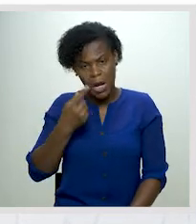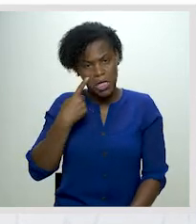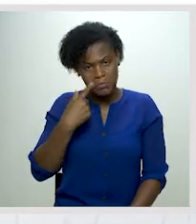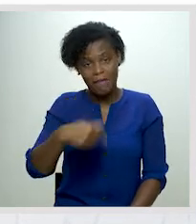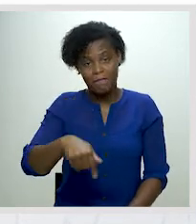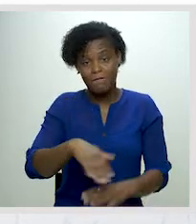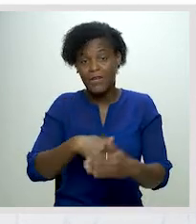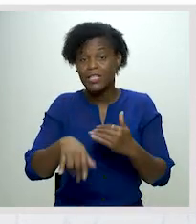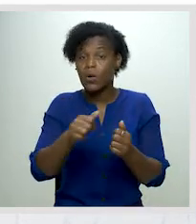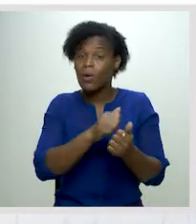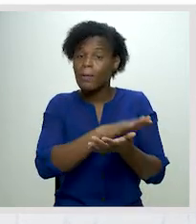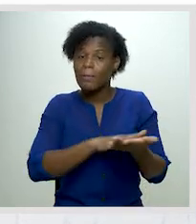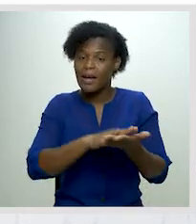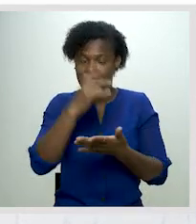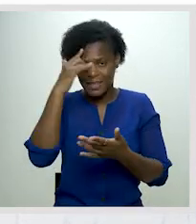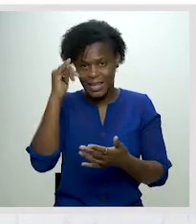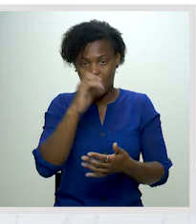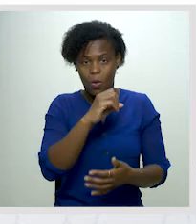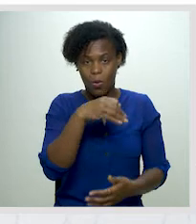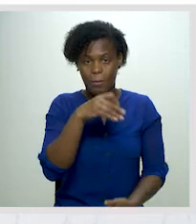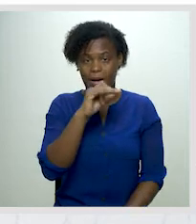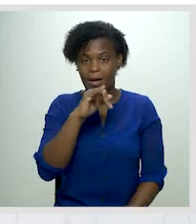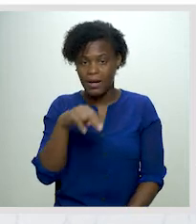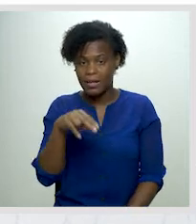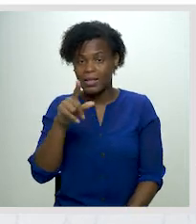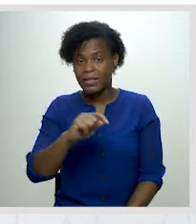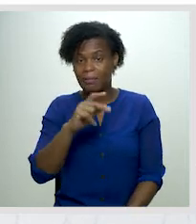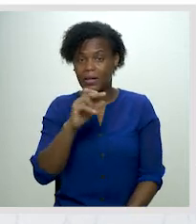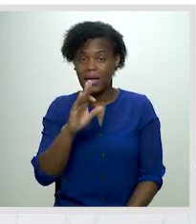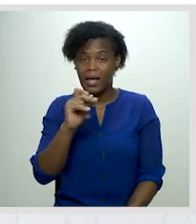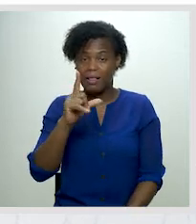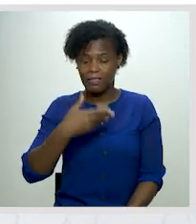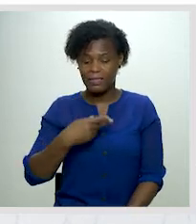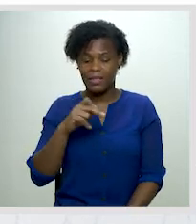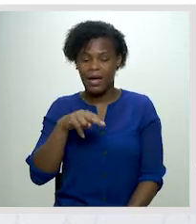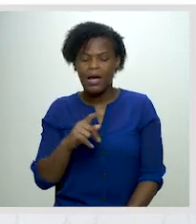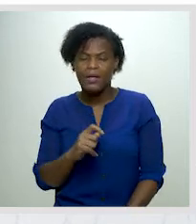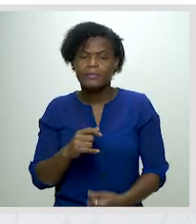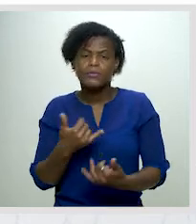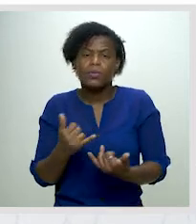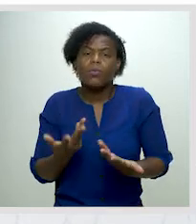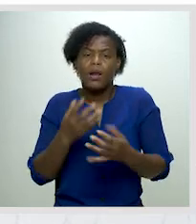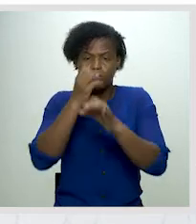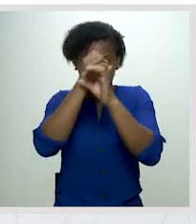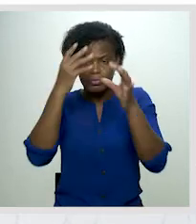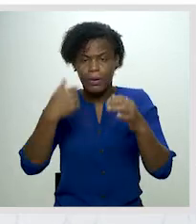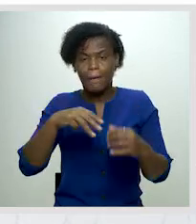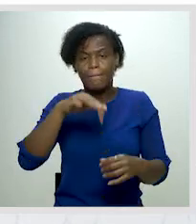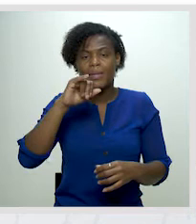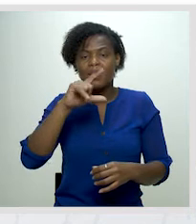experimento baseando nessas ideias de Oparin e Haldane. E que conclusão